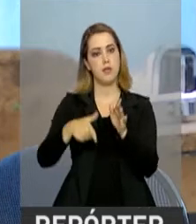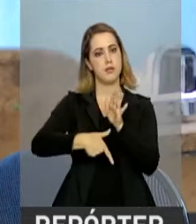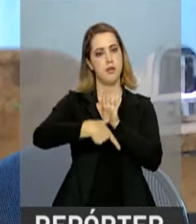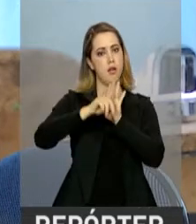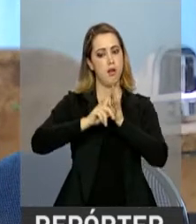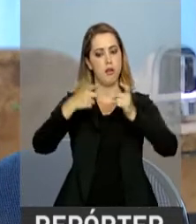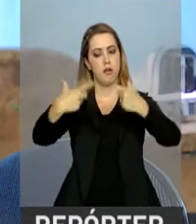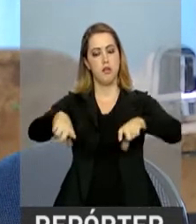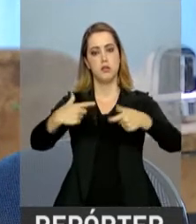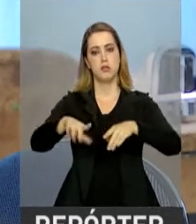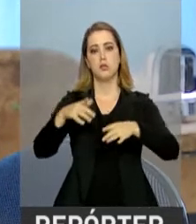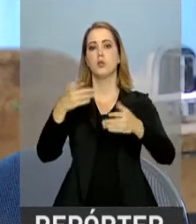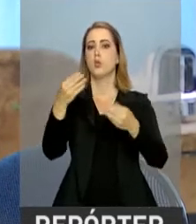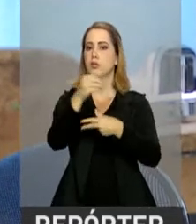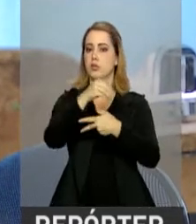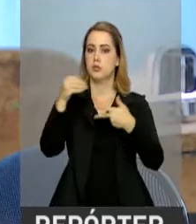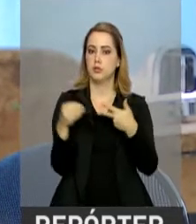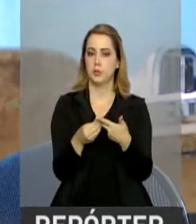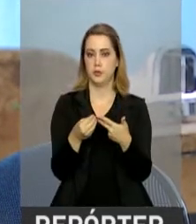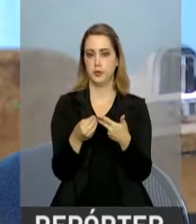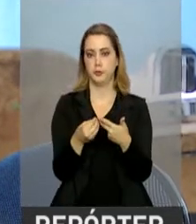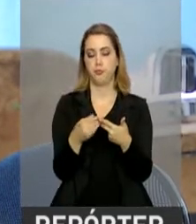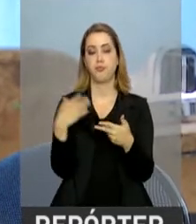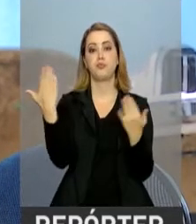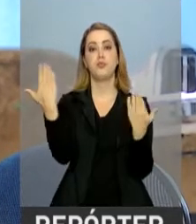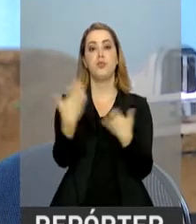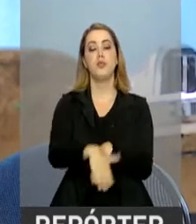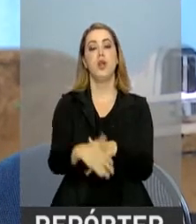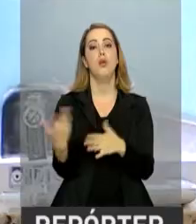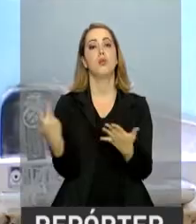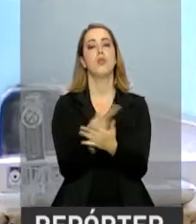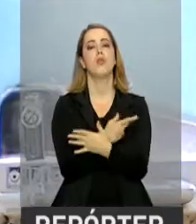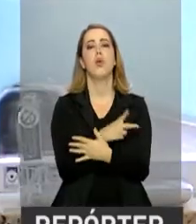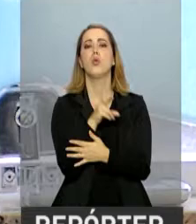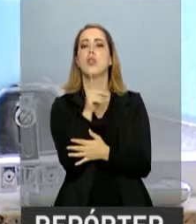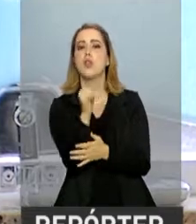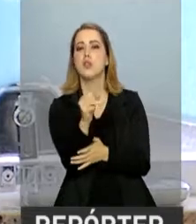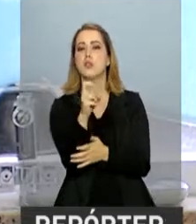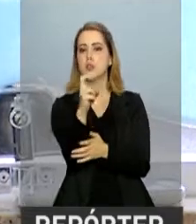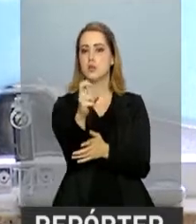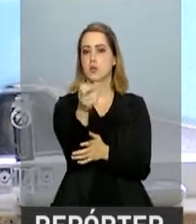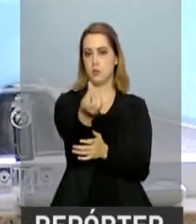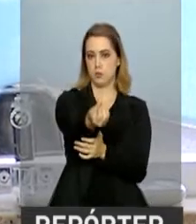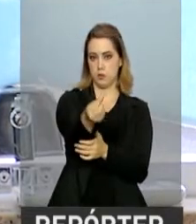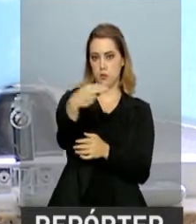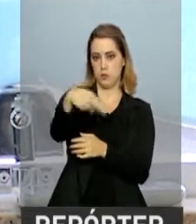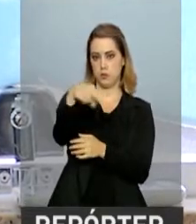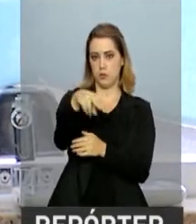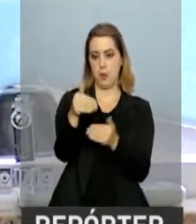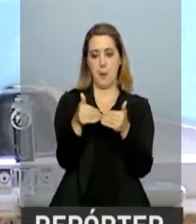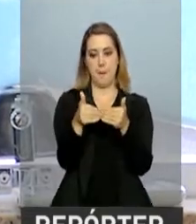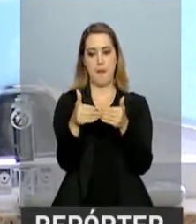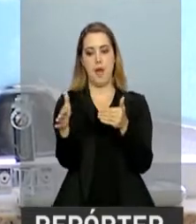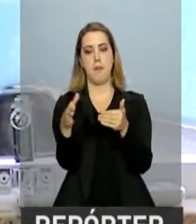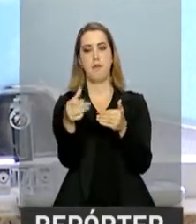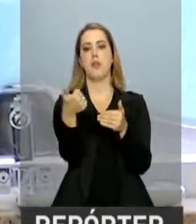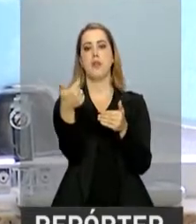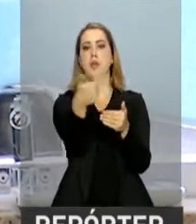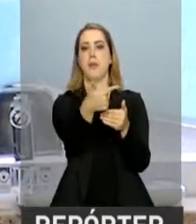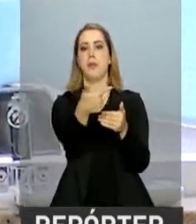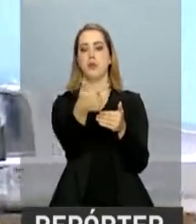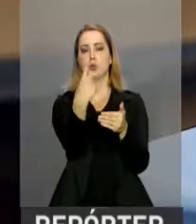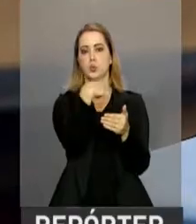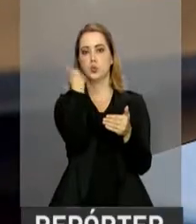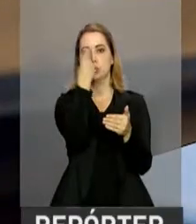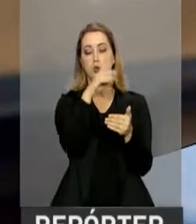provas deste ano serão realizadas nos dias 5 e 6 de novembro os portões serão abertos ao meio dia e fechados à uma hora